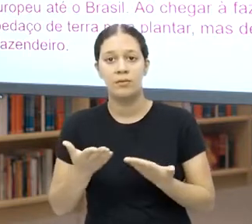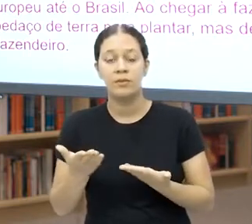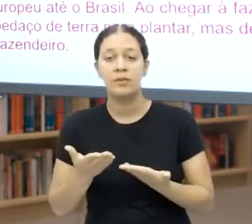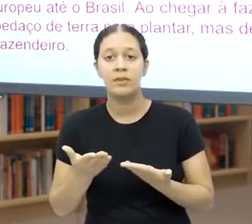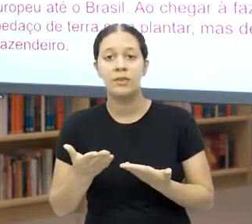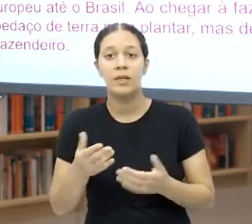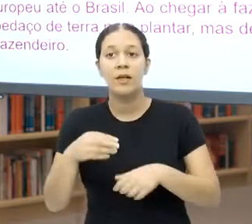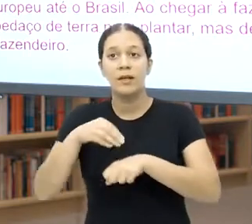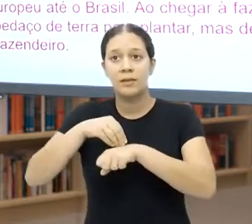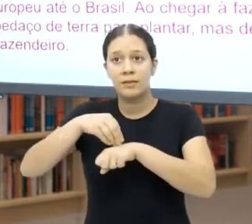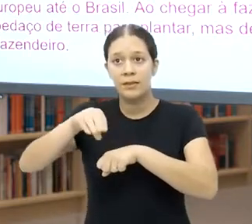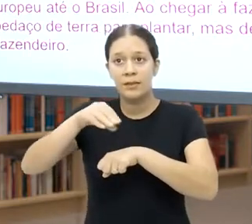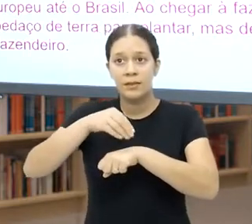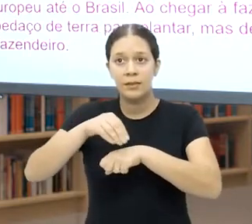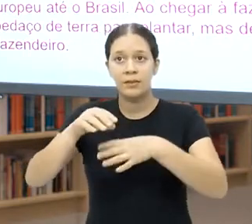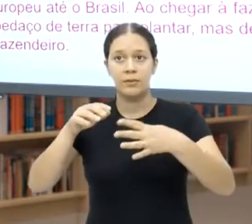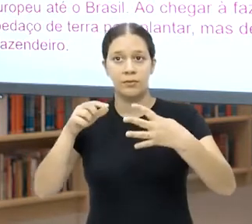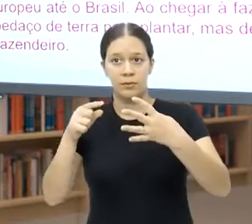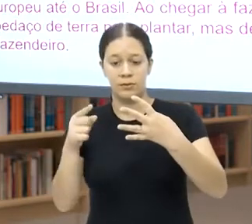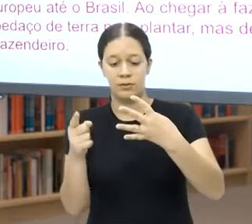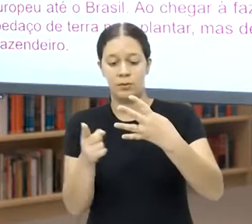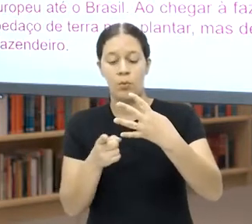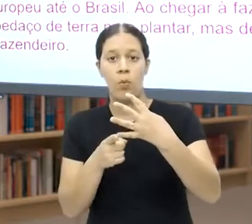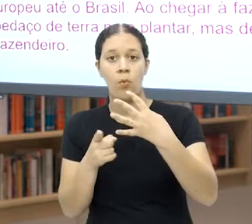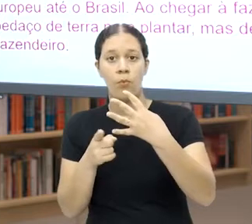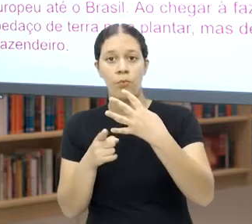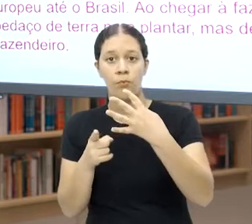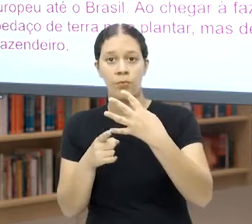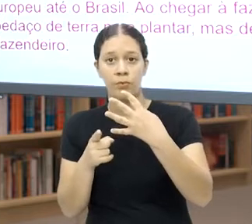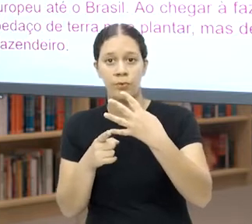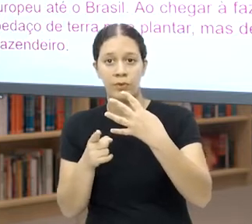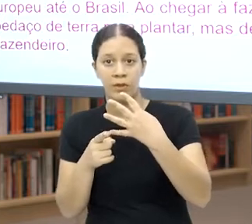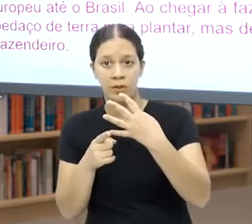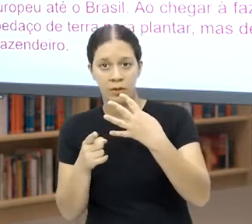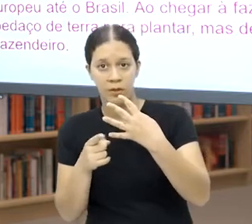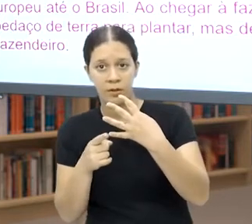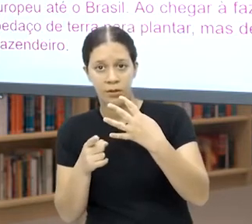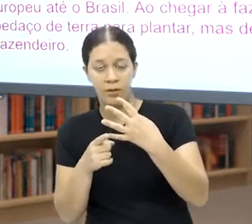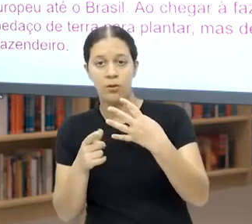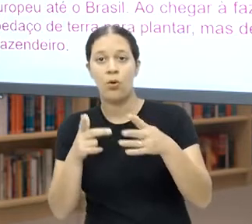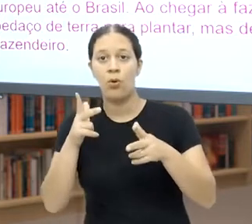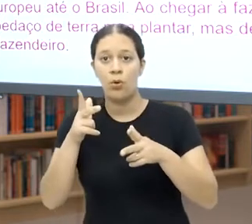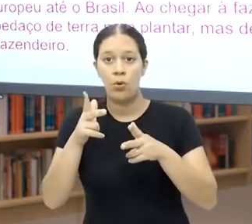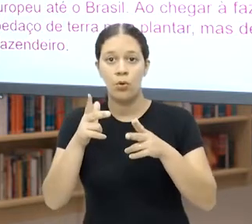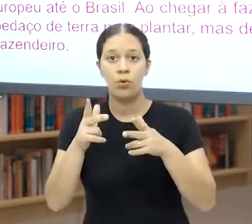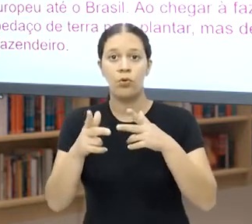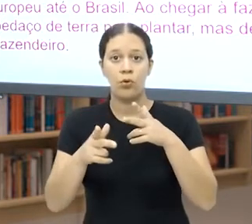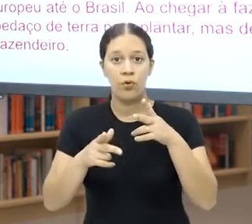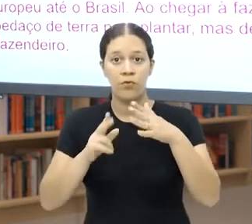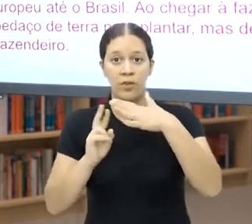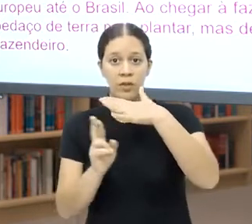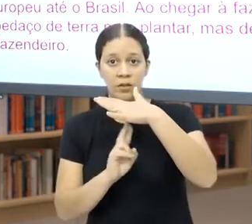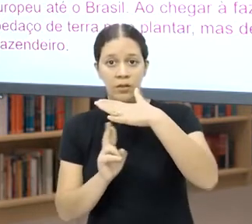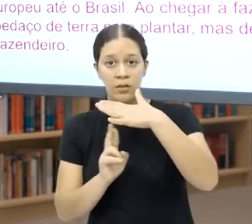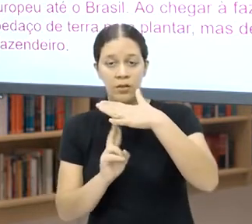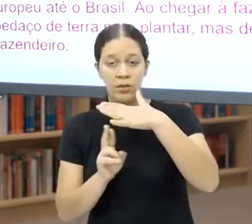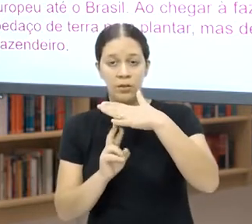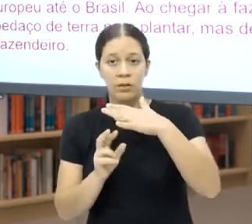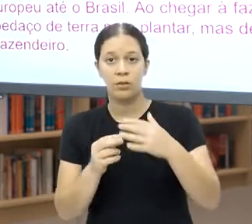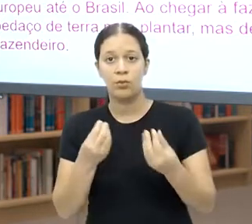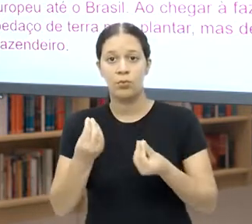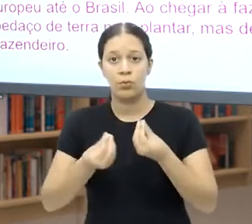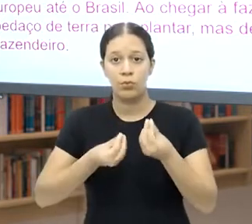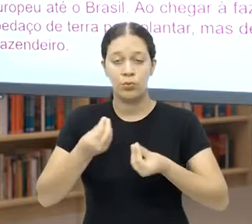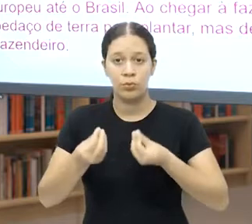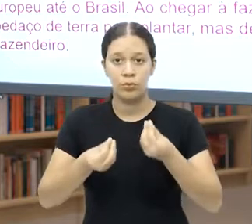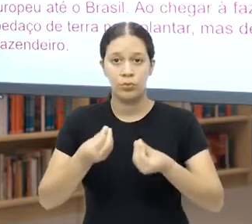dando uma dica. A quarta questão, o setor de transporte rodoviário, não. Lembra que as fazendas eram